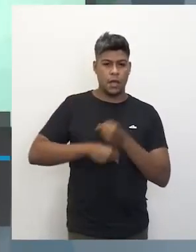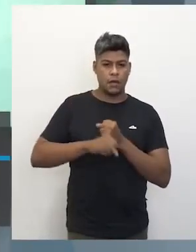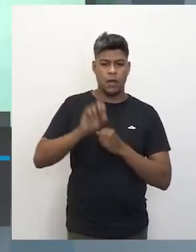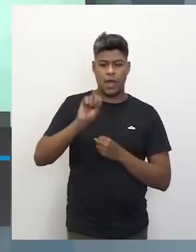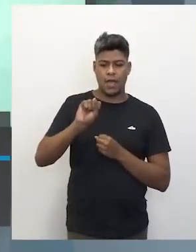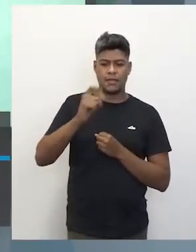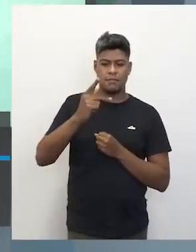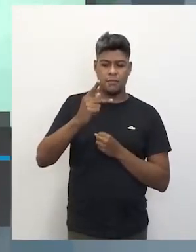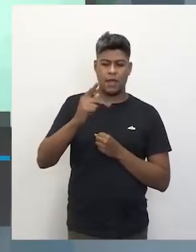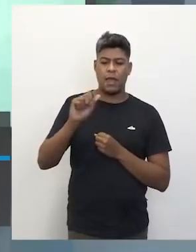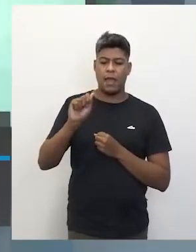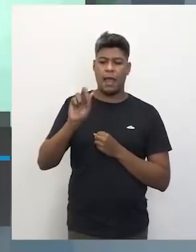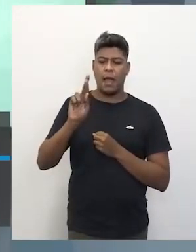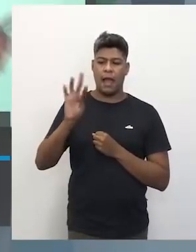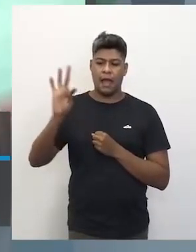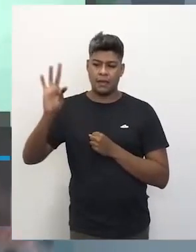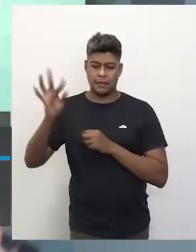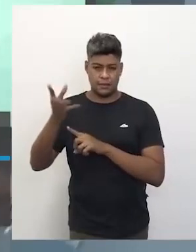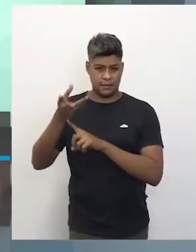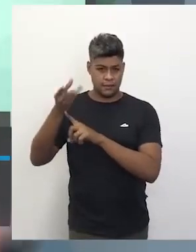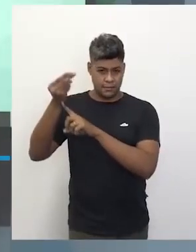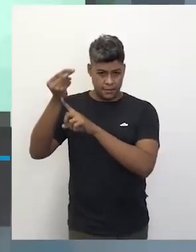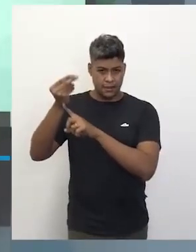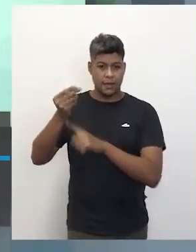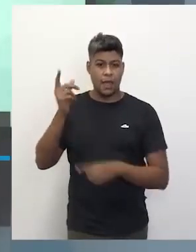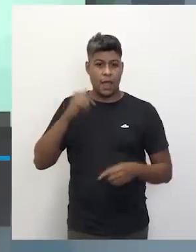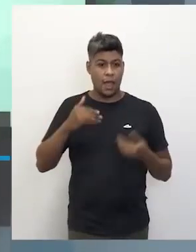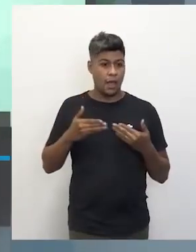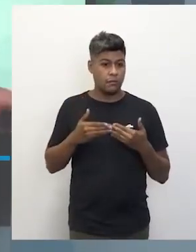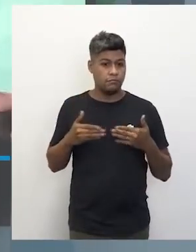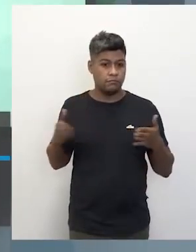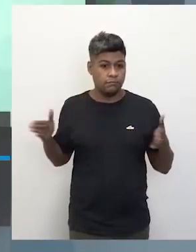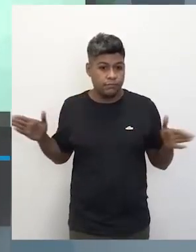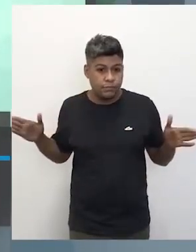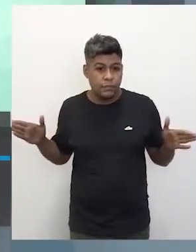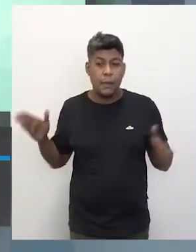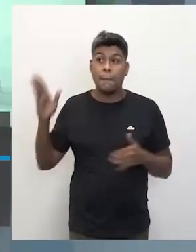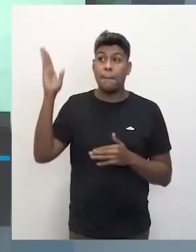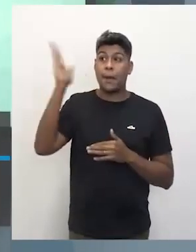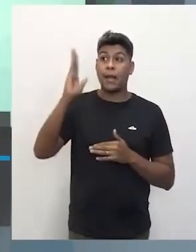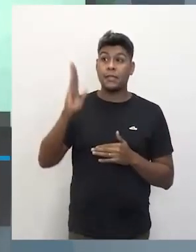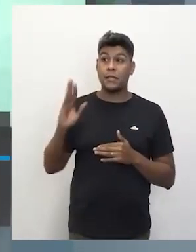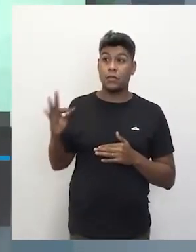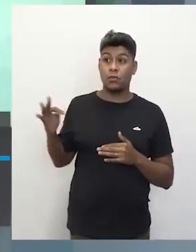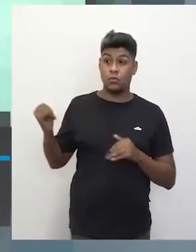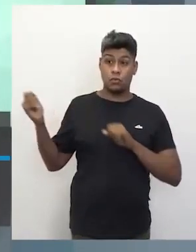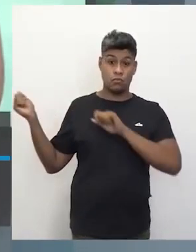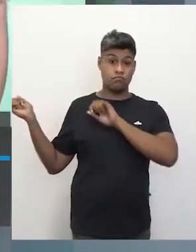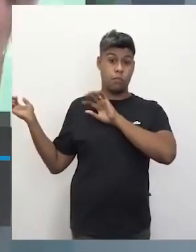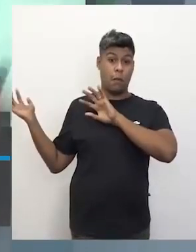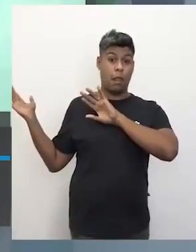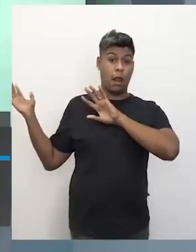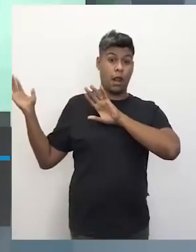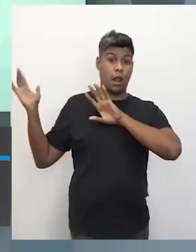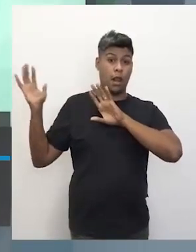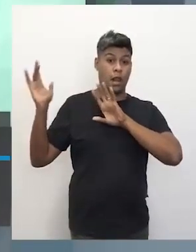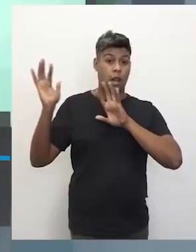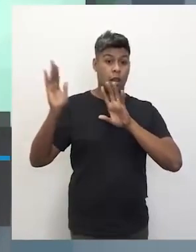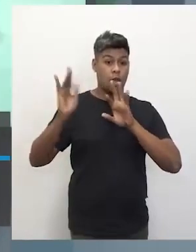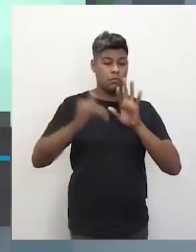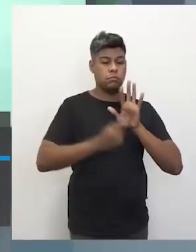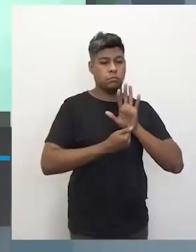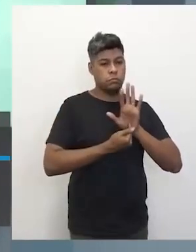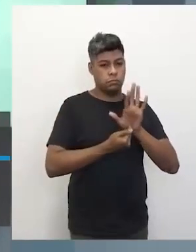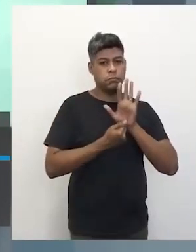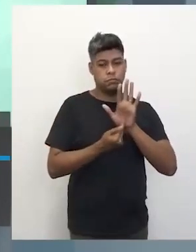que é um mercado de arte gigante a céu aberto, galeristas do Brasil todo, não só daqui de São Paulo, com seus estandes lá,